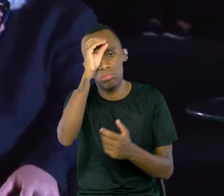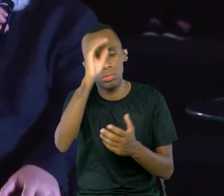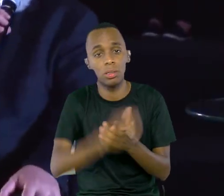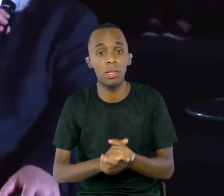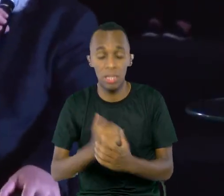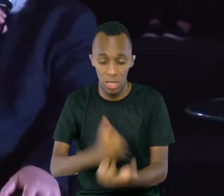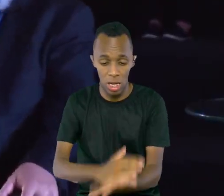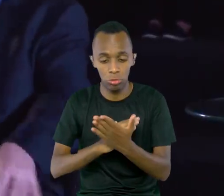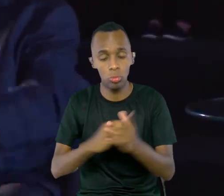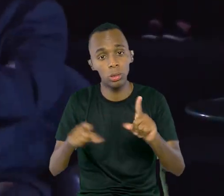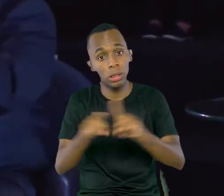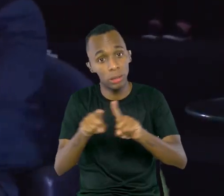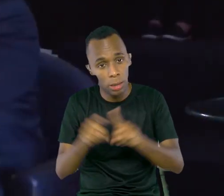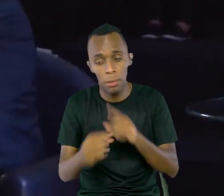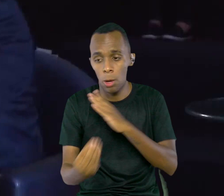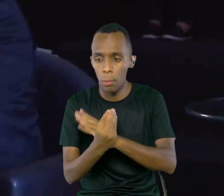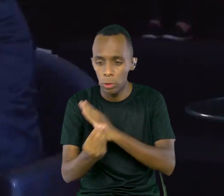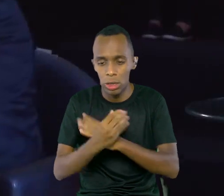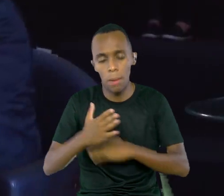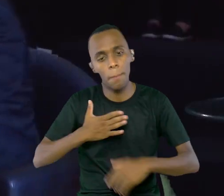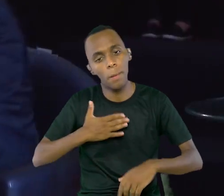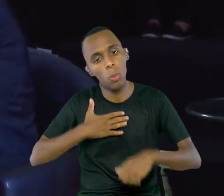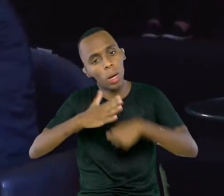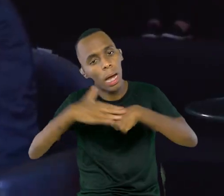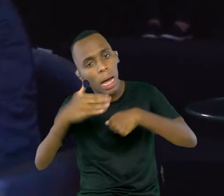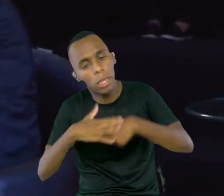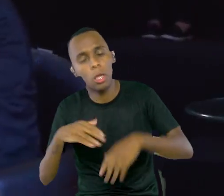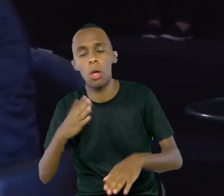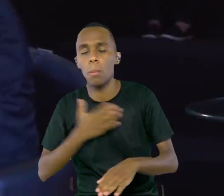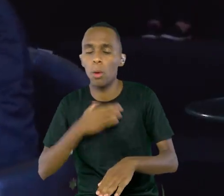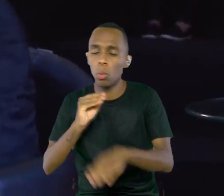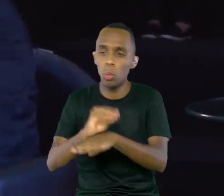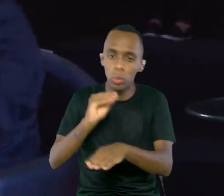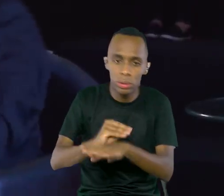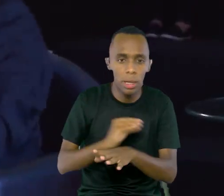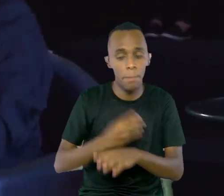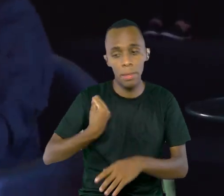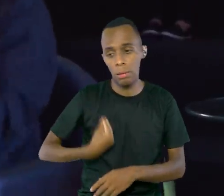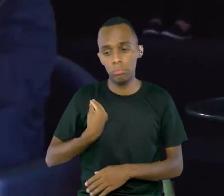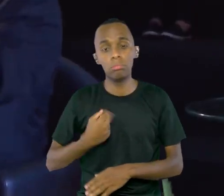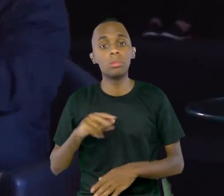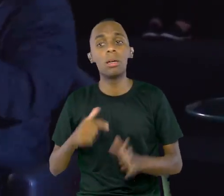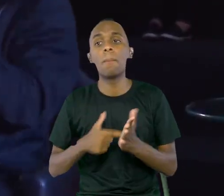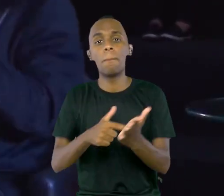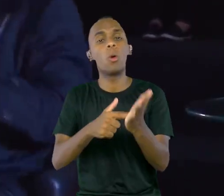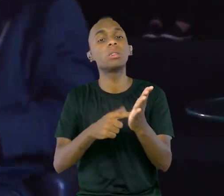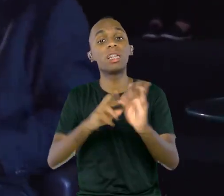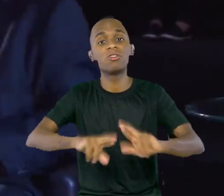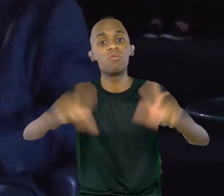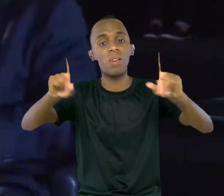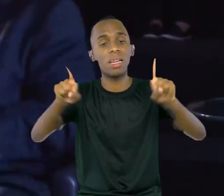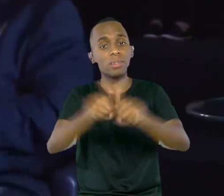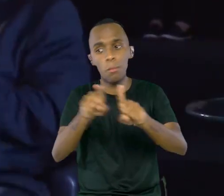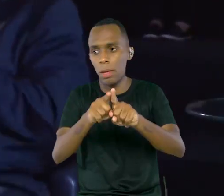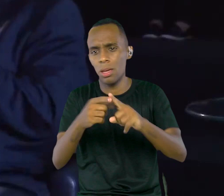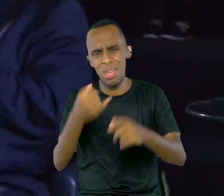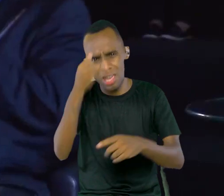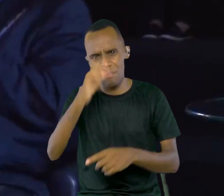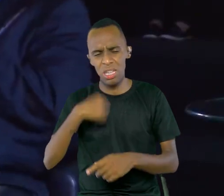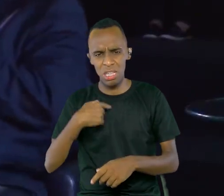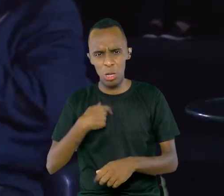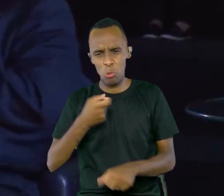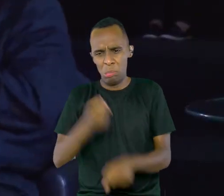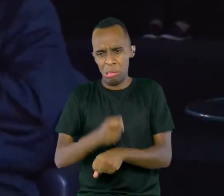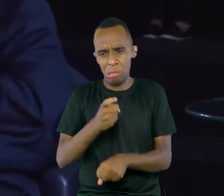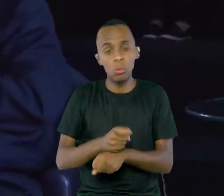não sei. E que ajuda a proteger meu afeto, meu cuidado. Me apresenta a diferença,